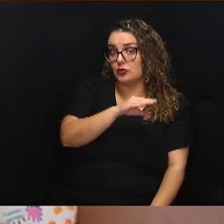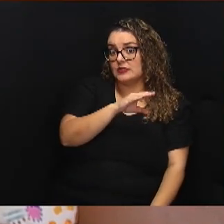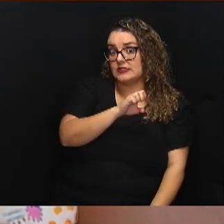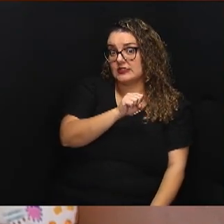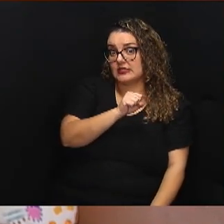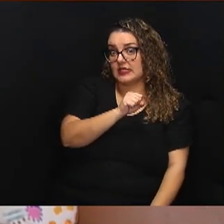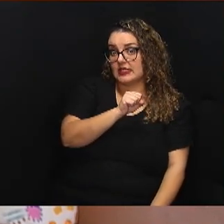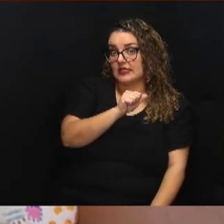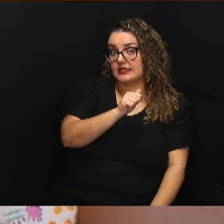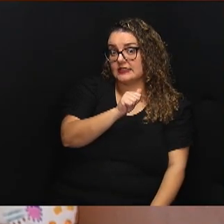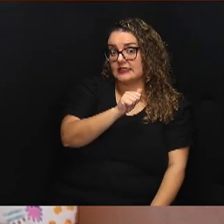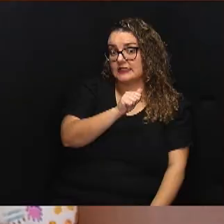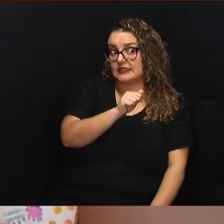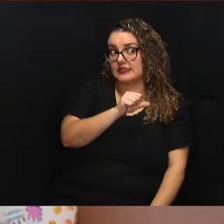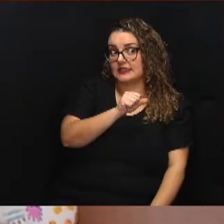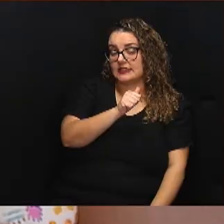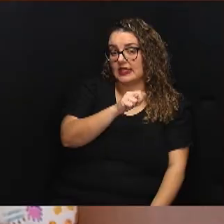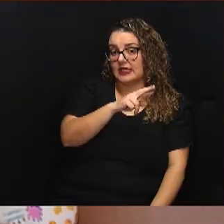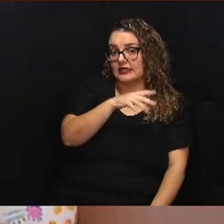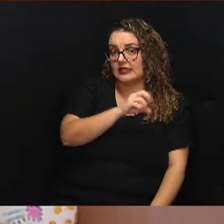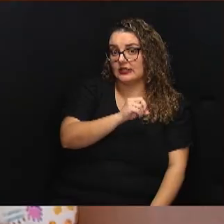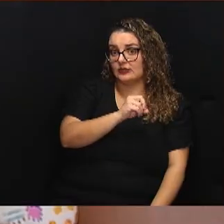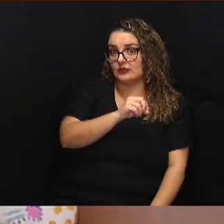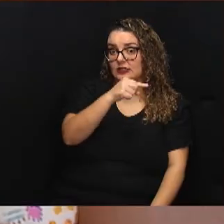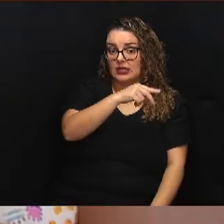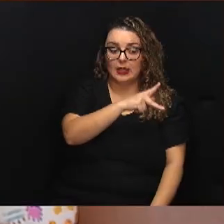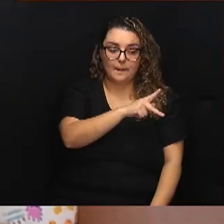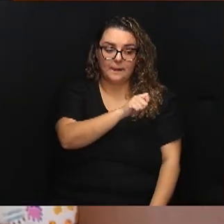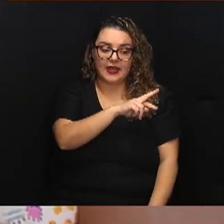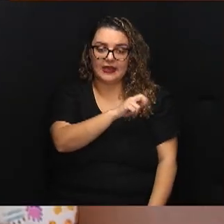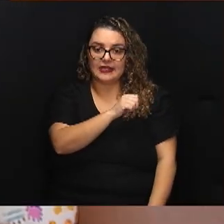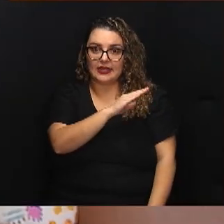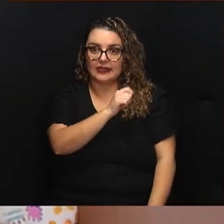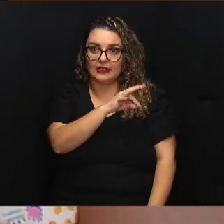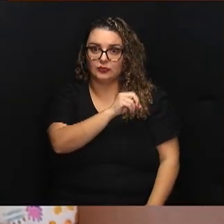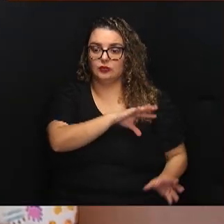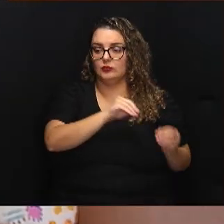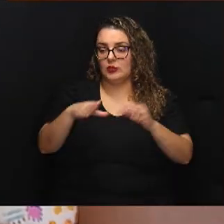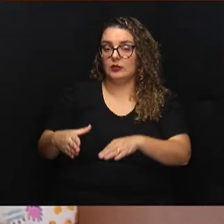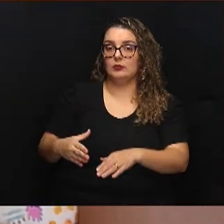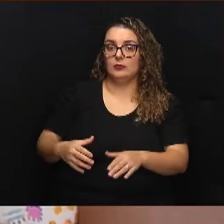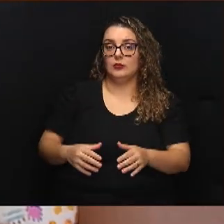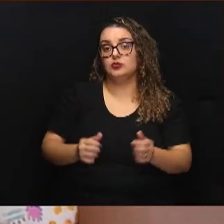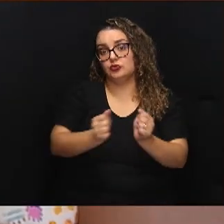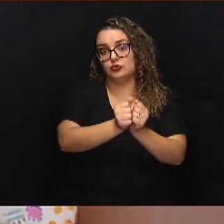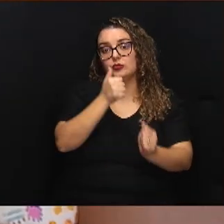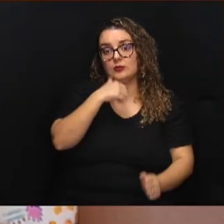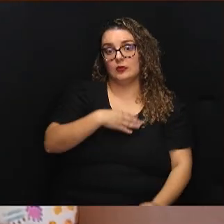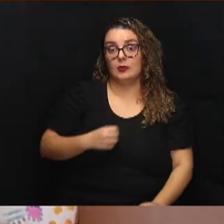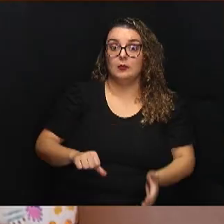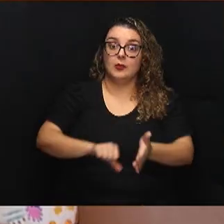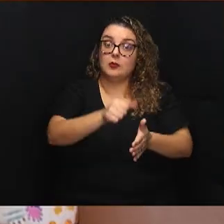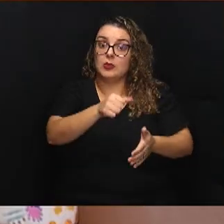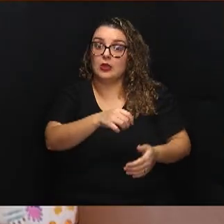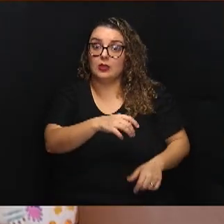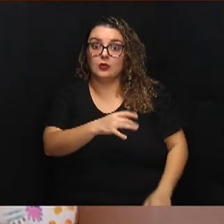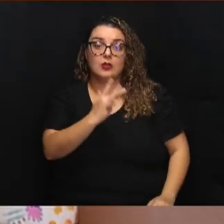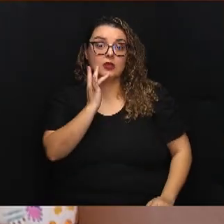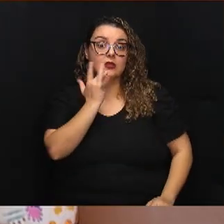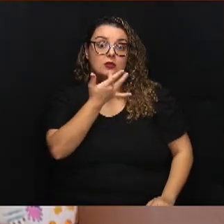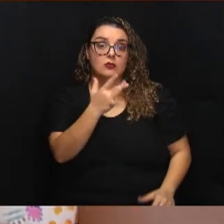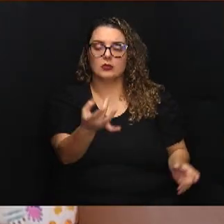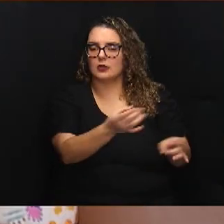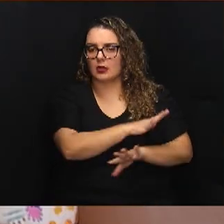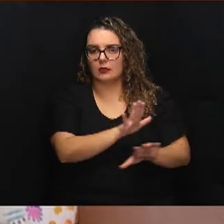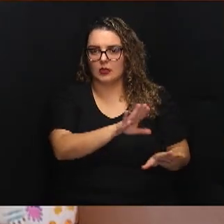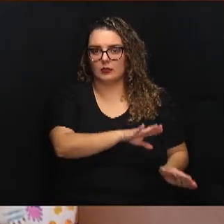suas filhas e vem para Campinas? Provavelmente porque aqui, primeiro que o ouro acaba, né? Então ele chega aqui, eu estou